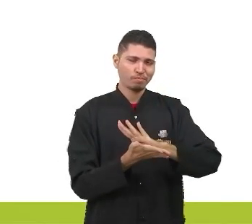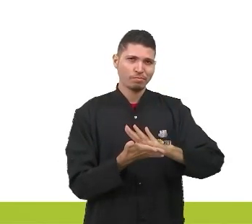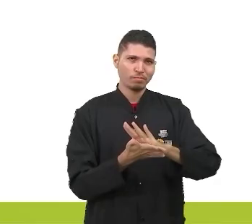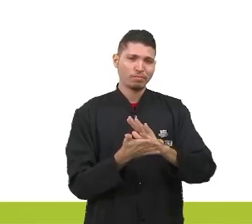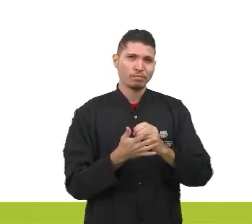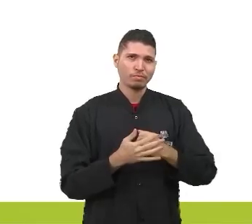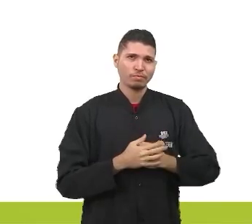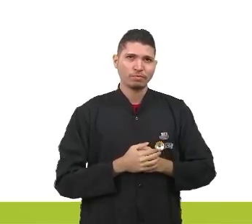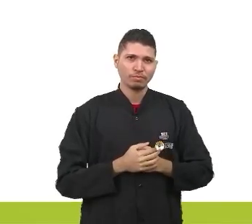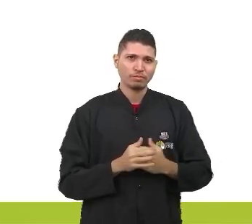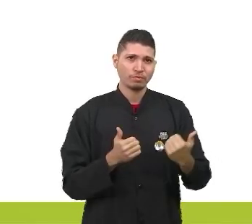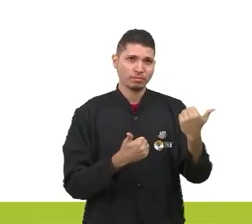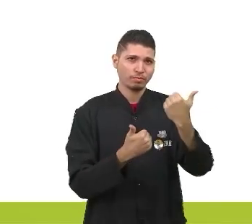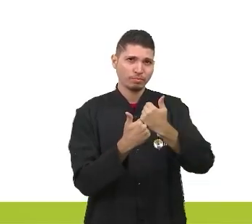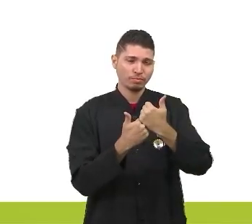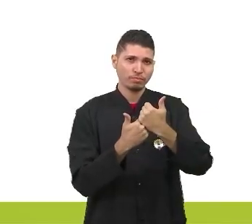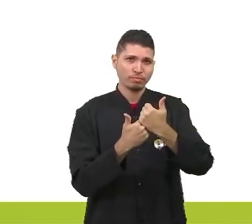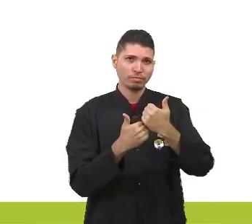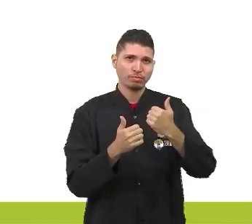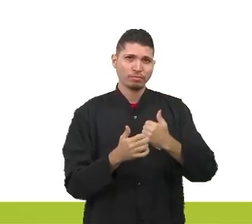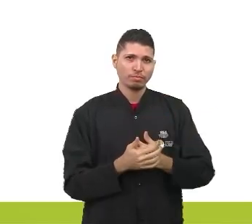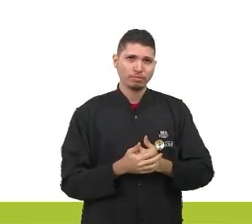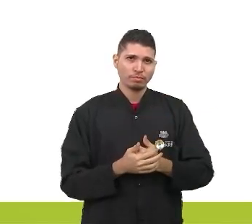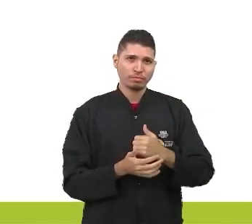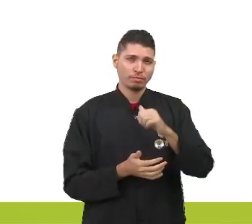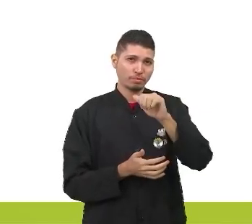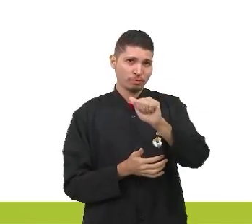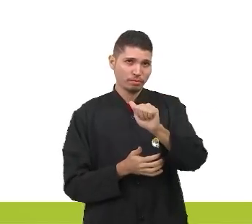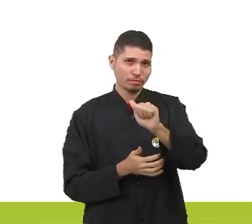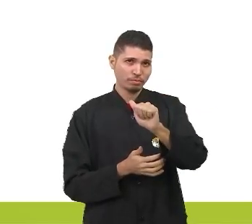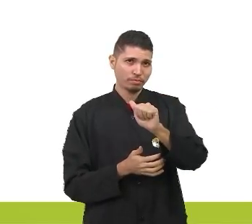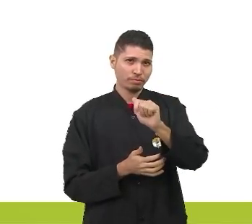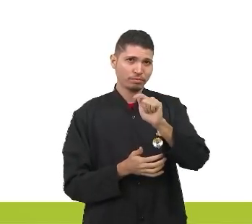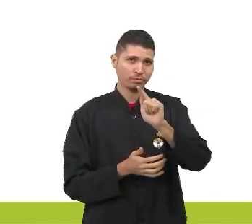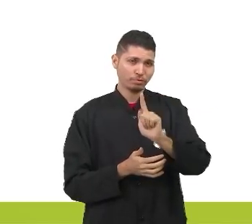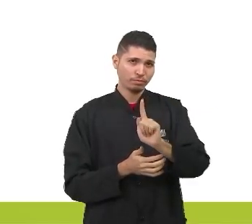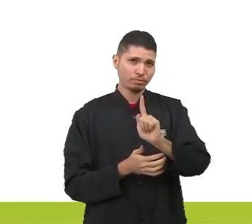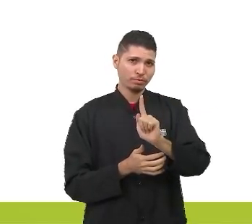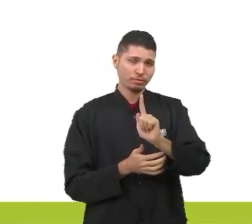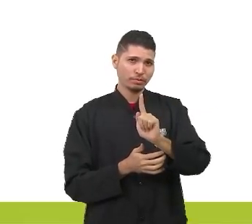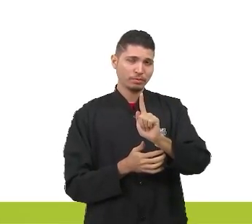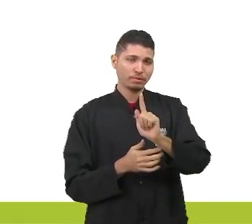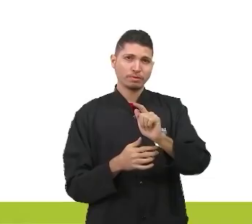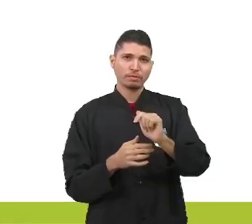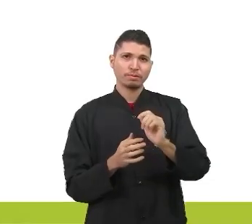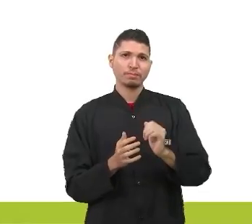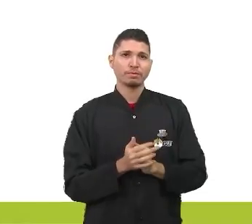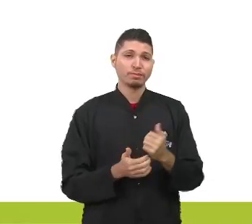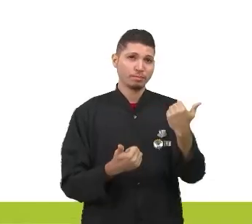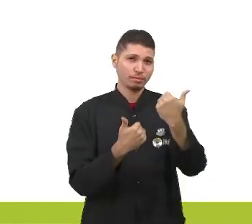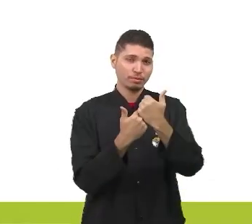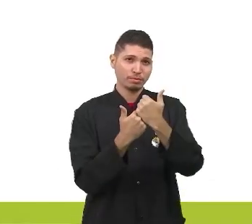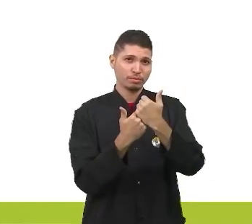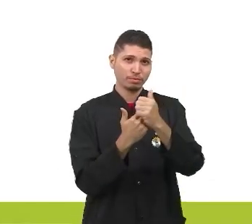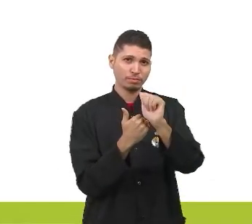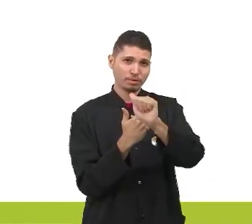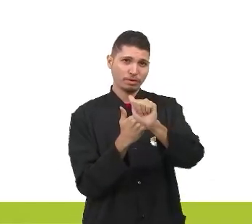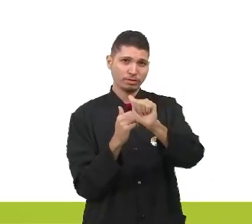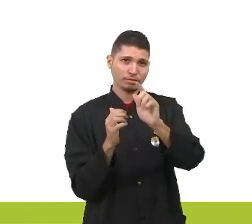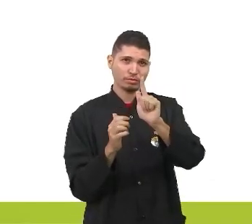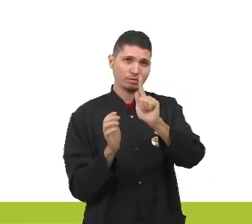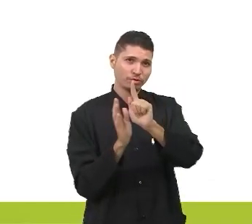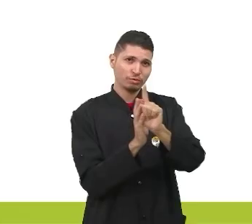Substituição de A por G no códon 7. Não, o códon 7 já está lá longe. E